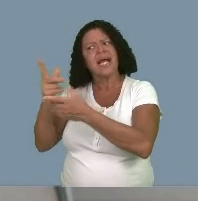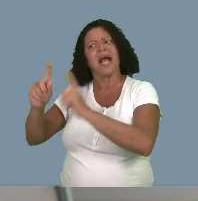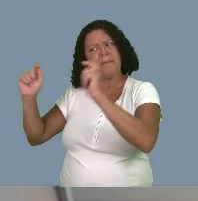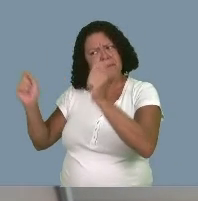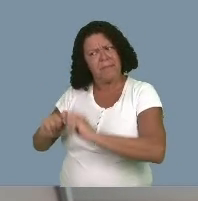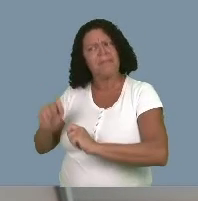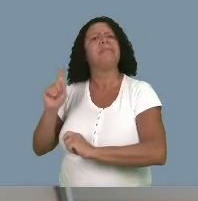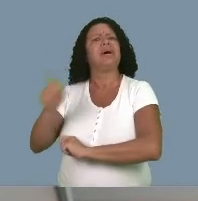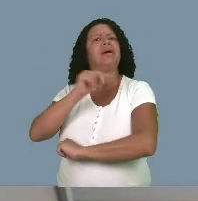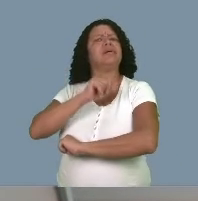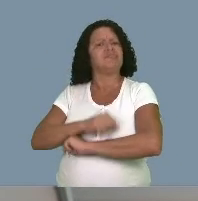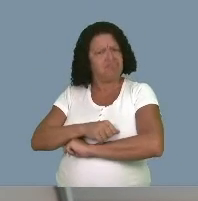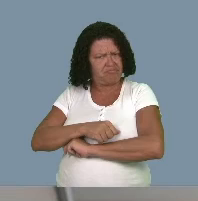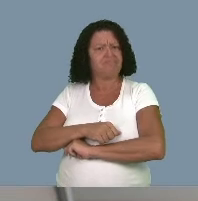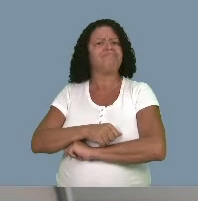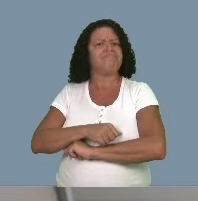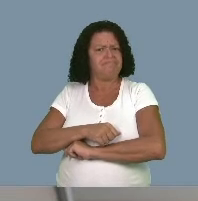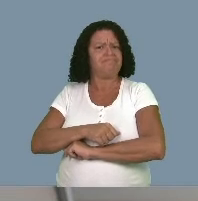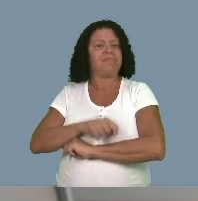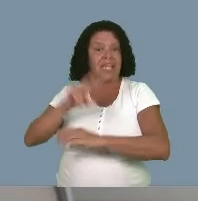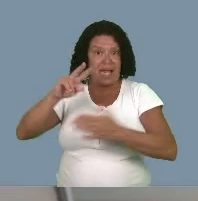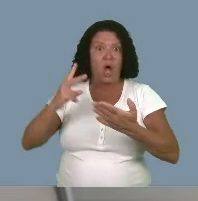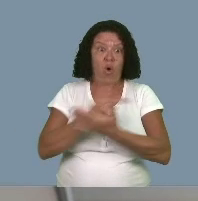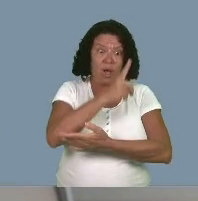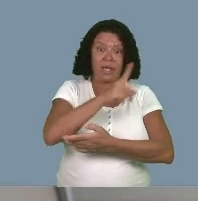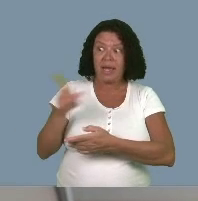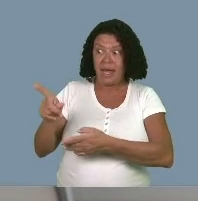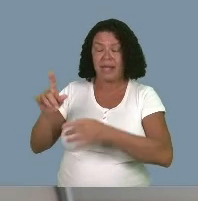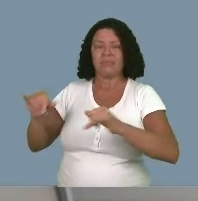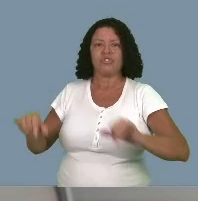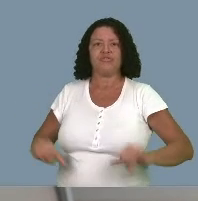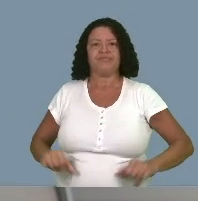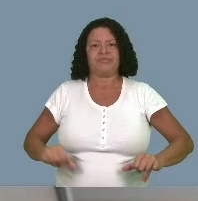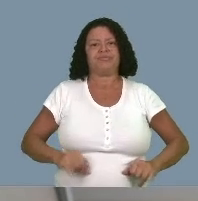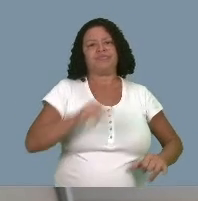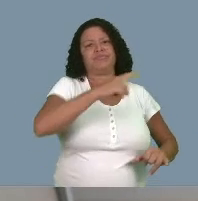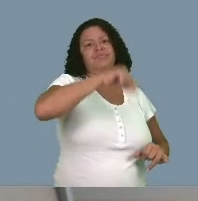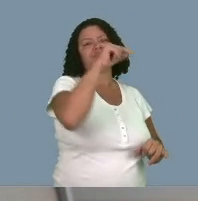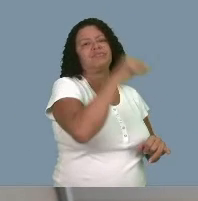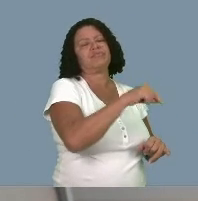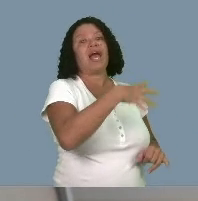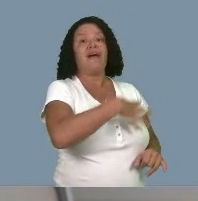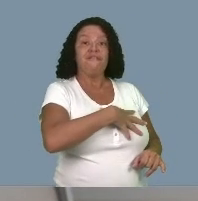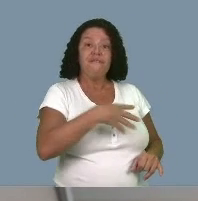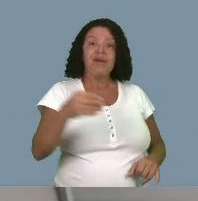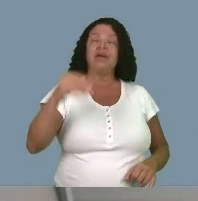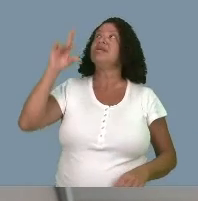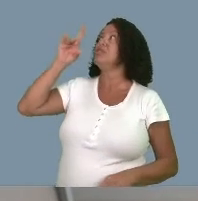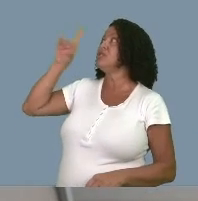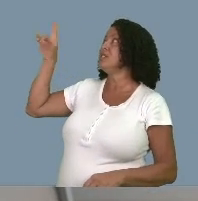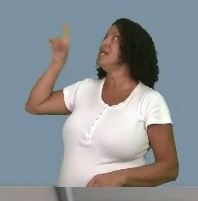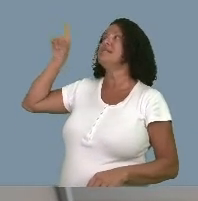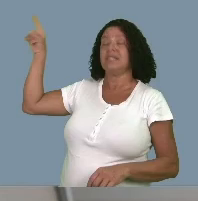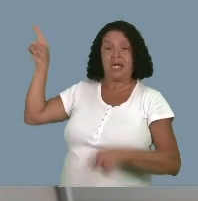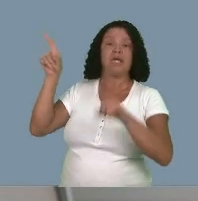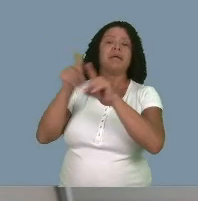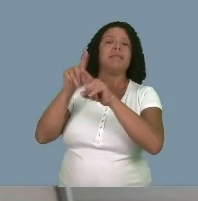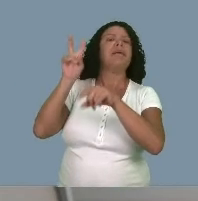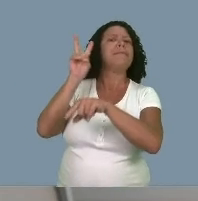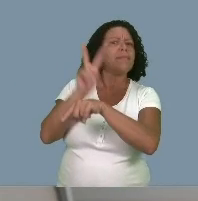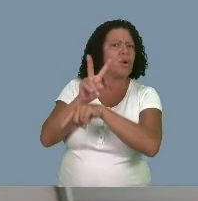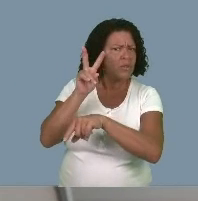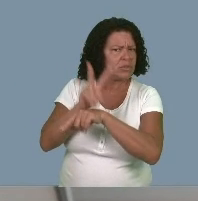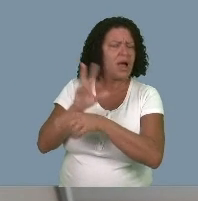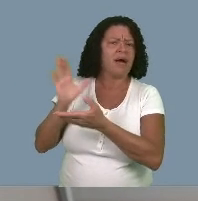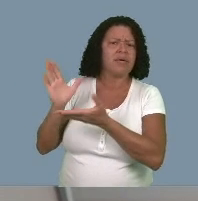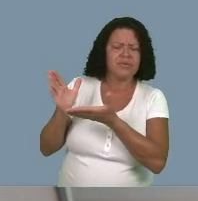capaz e que, apesar de tudo que ele sofre, ele também é filho de Deus. Ele também é protegido e